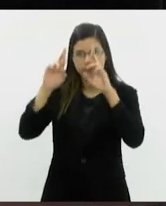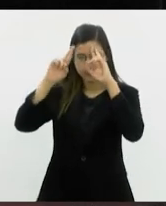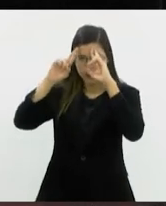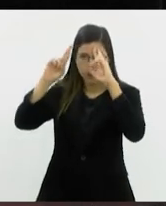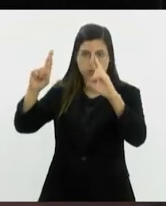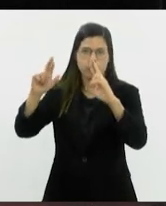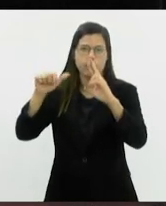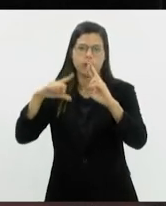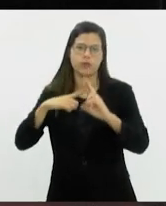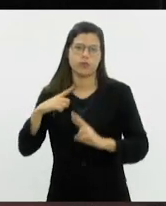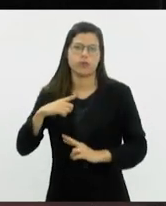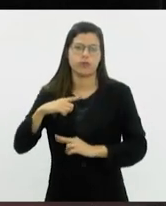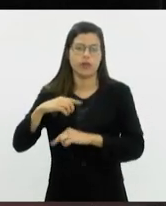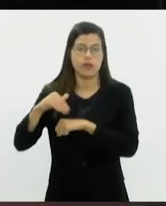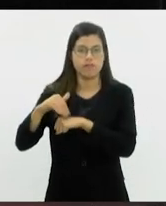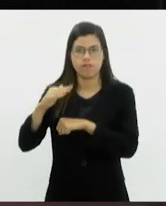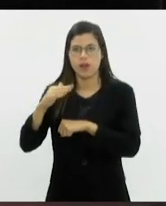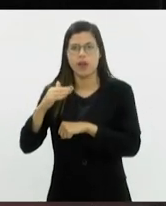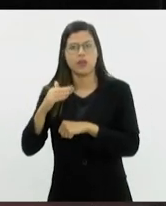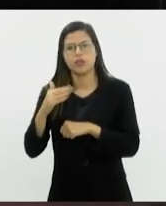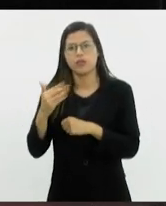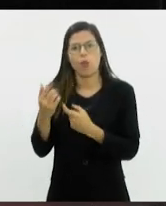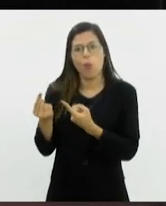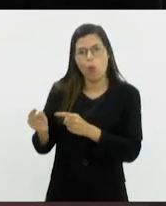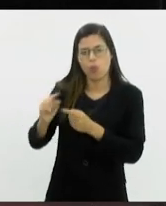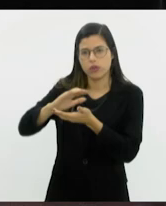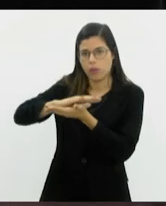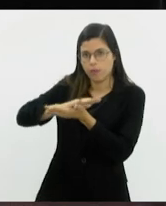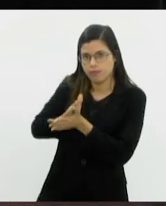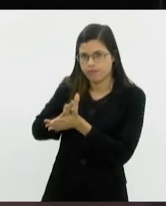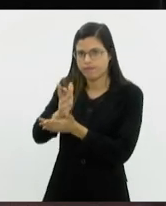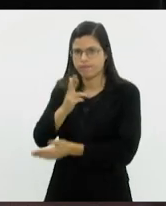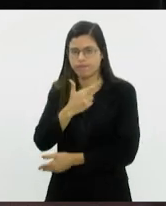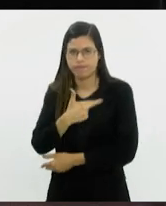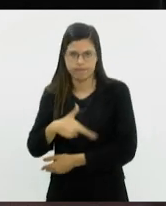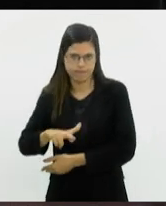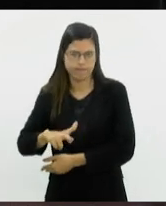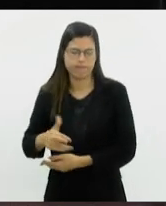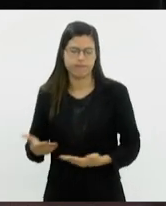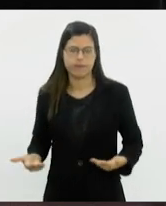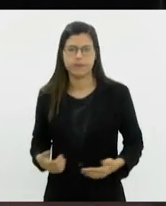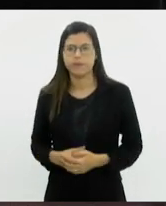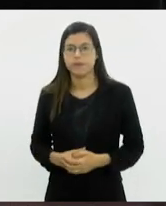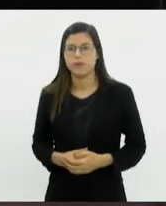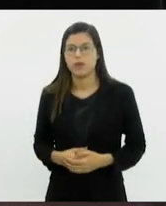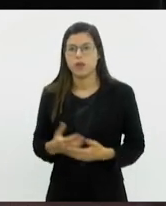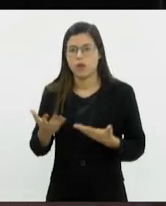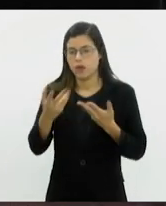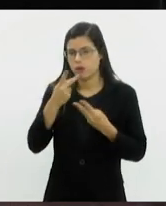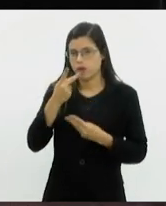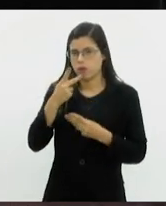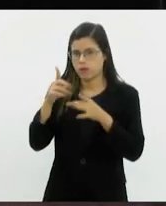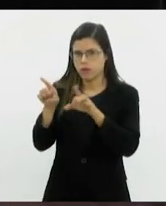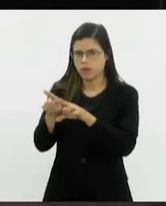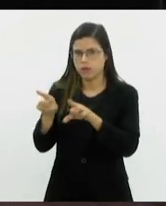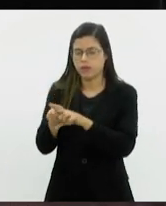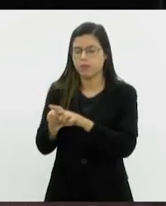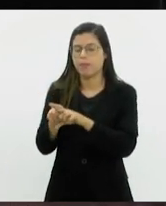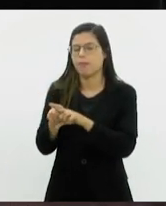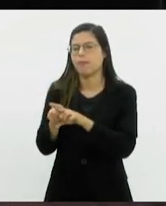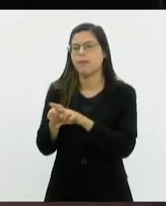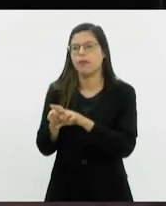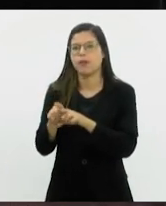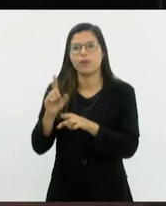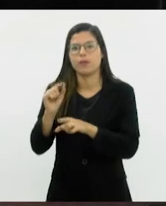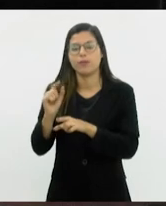vez mais, onde não haja intolerância, onde não haja discriminação. Quero falar aqui também com muita alegria de